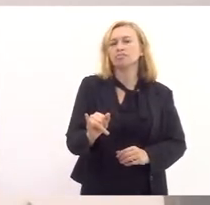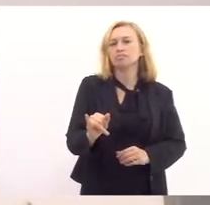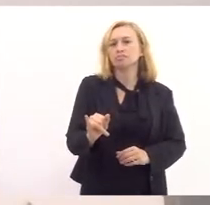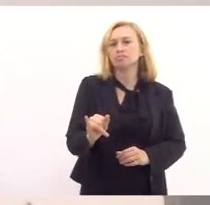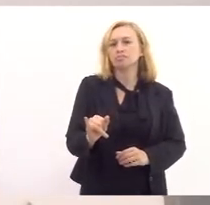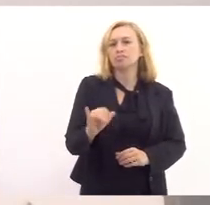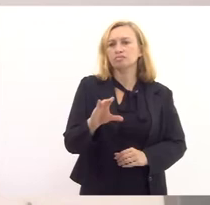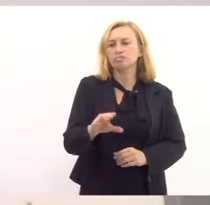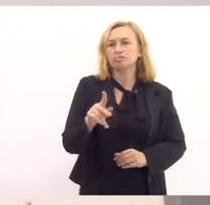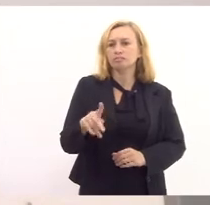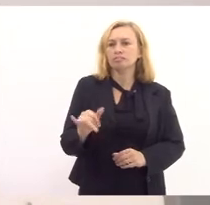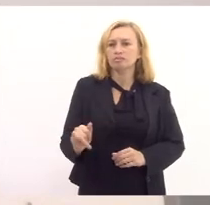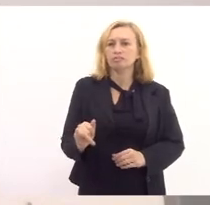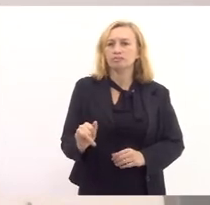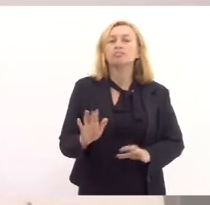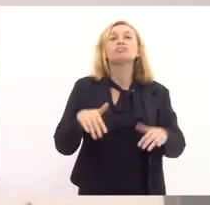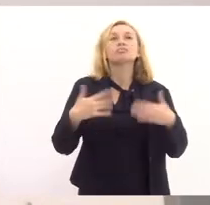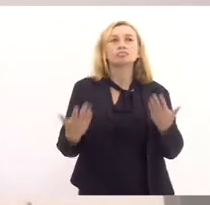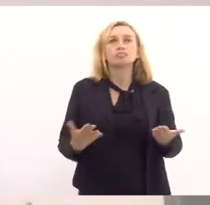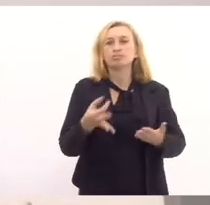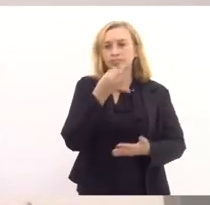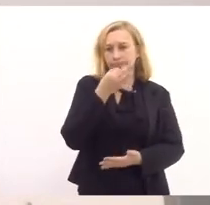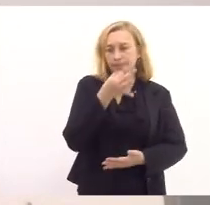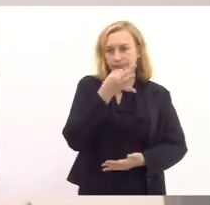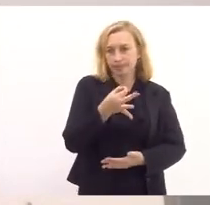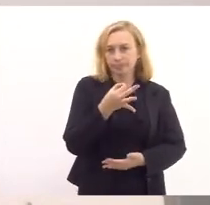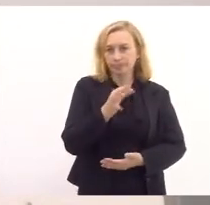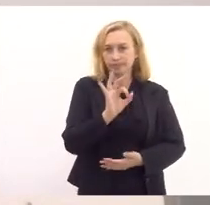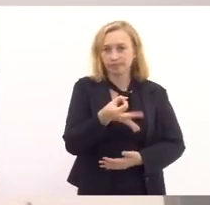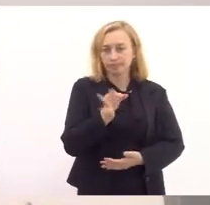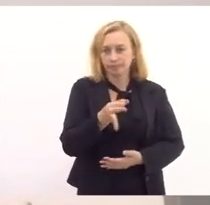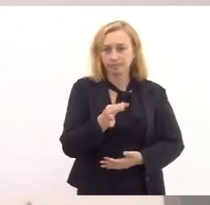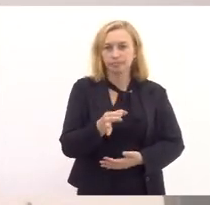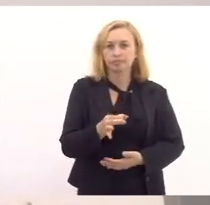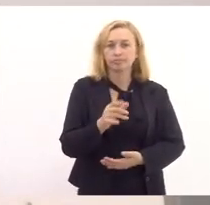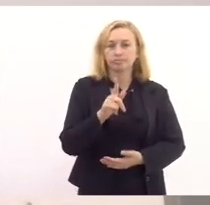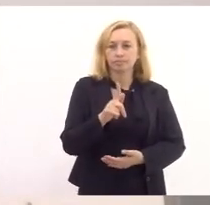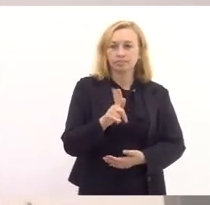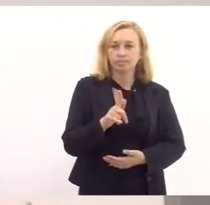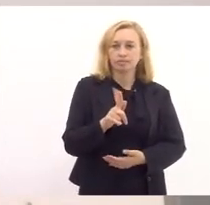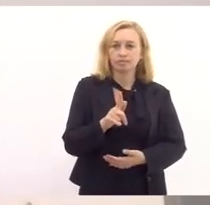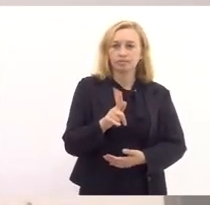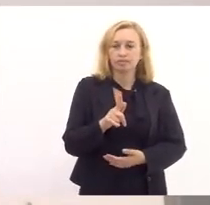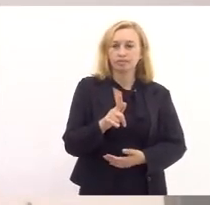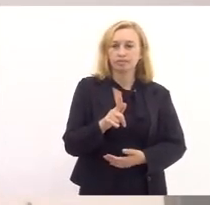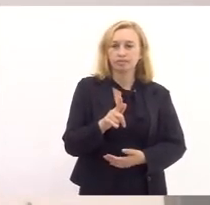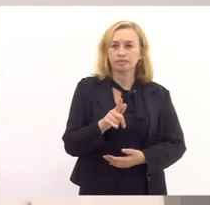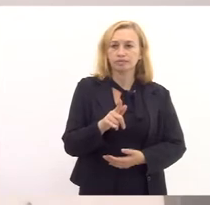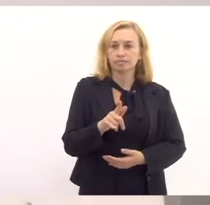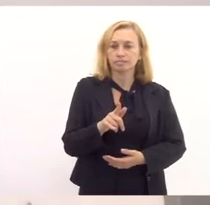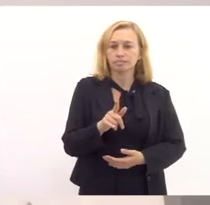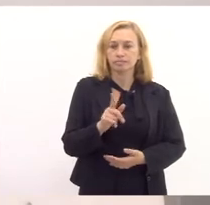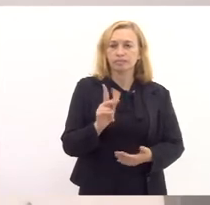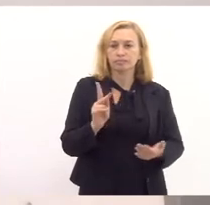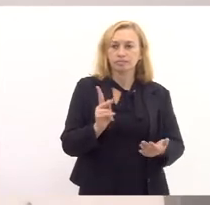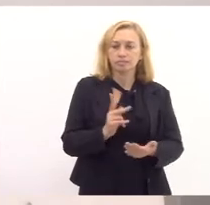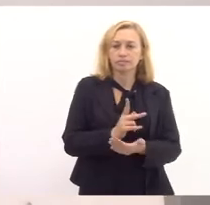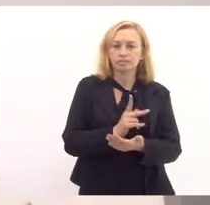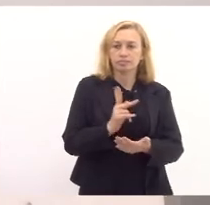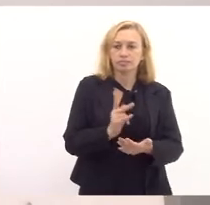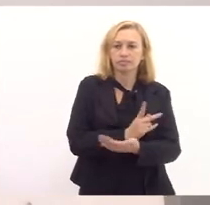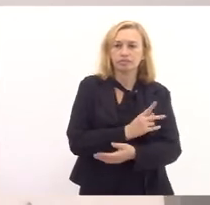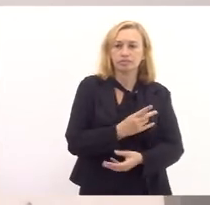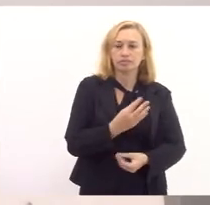a CPI qual é a posição do fato gerador, qual é realmente o que está assentado, como se dá